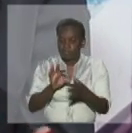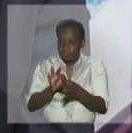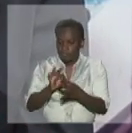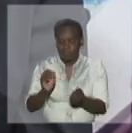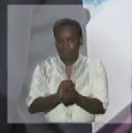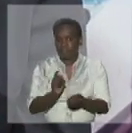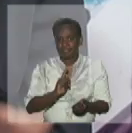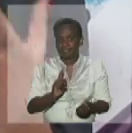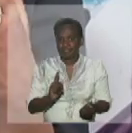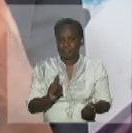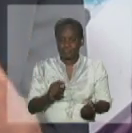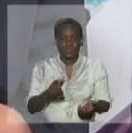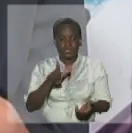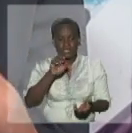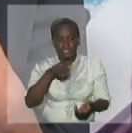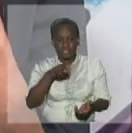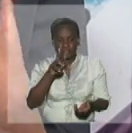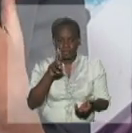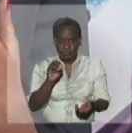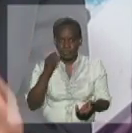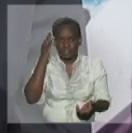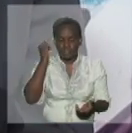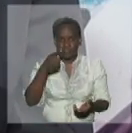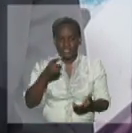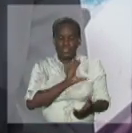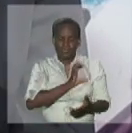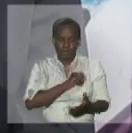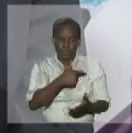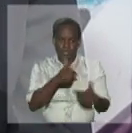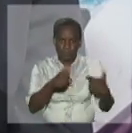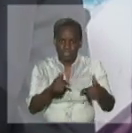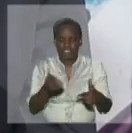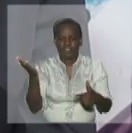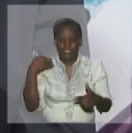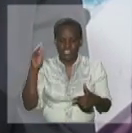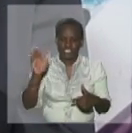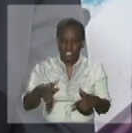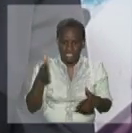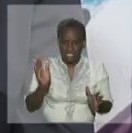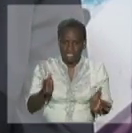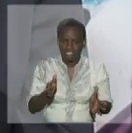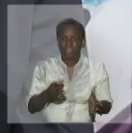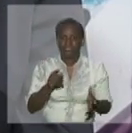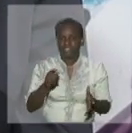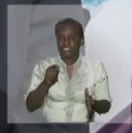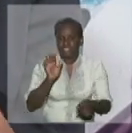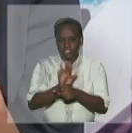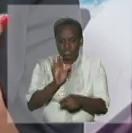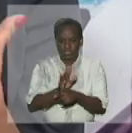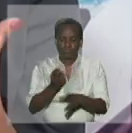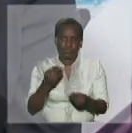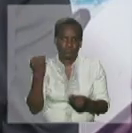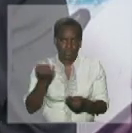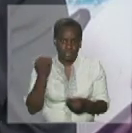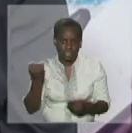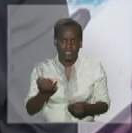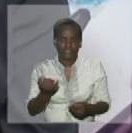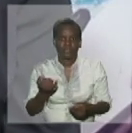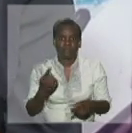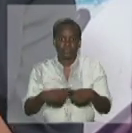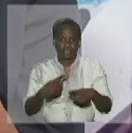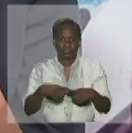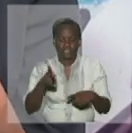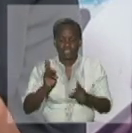de compartilhar coisas. Leandro, eu sei que você é apaixonado pelo seu trabalho, você já esteve aqui em outros programas e você é um colaborador muito